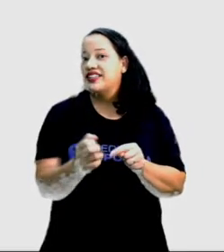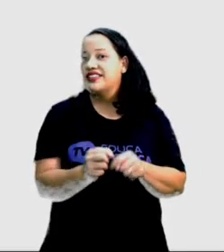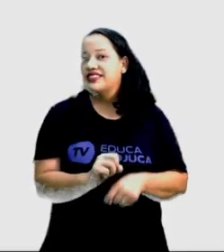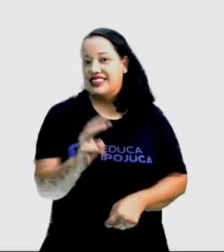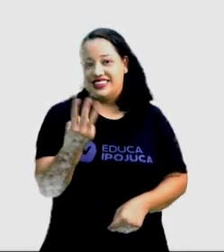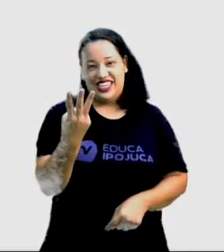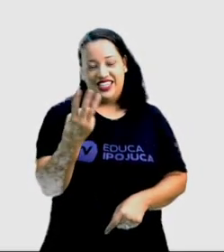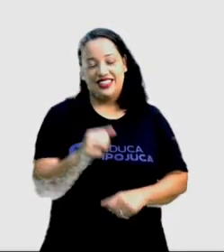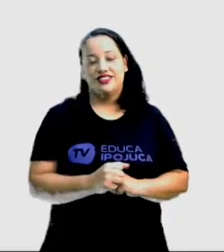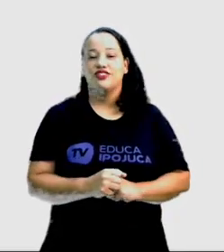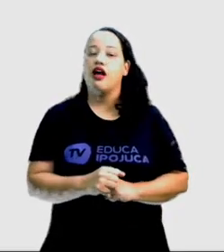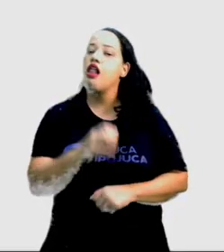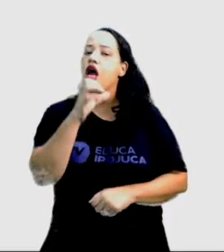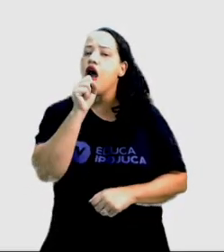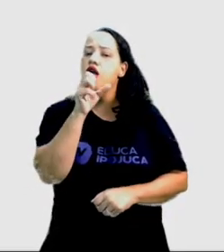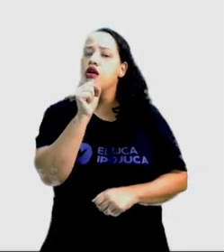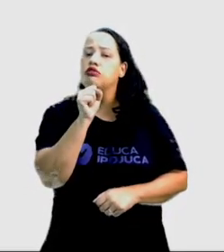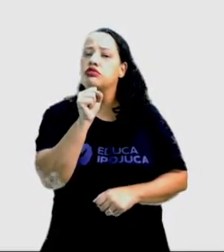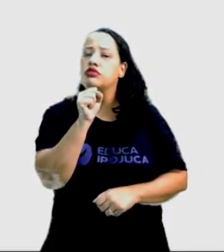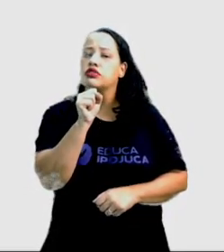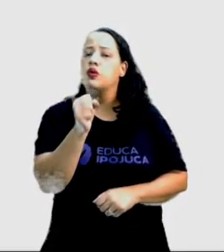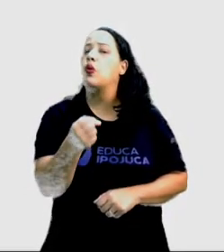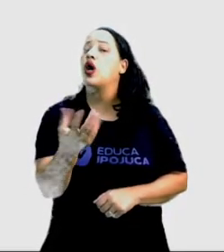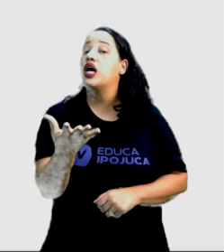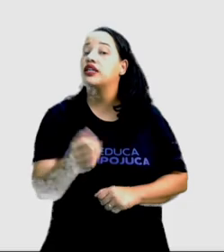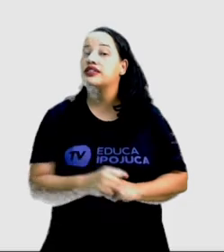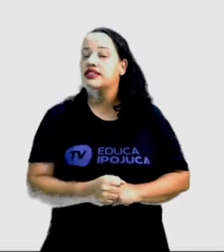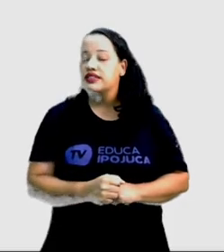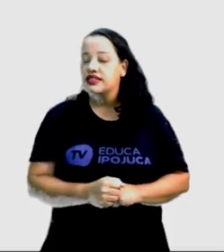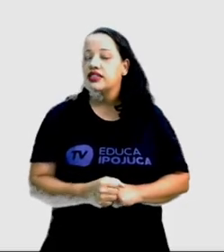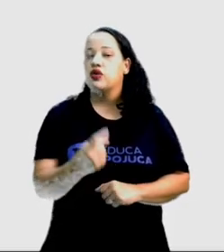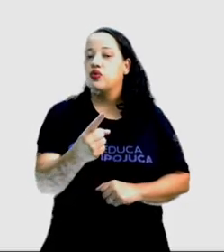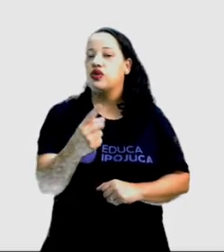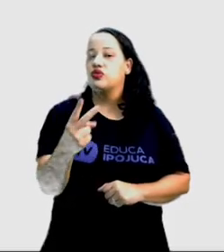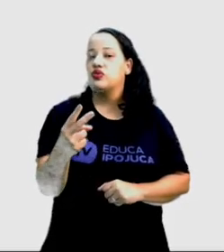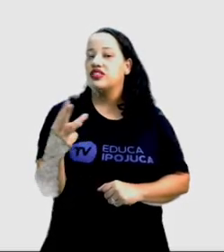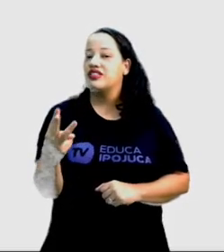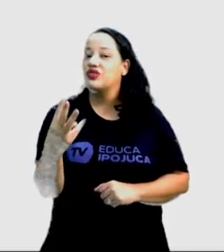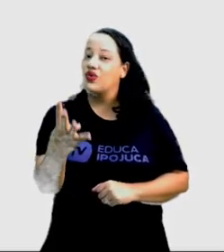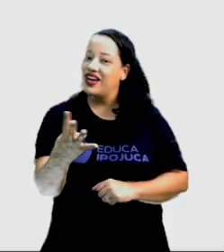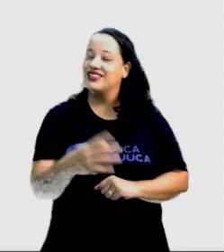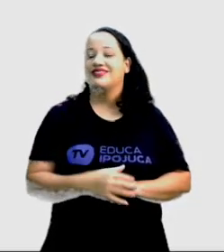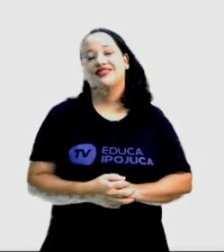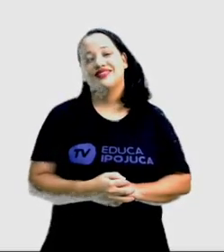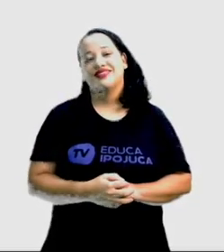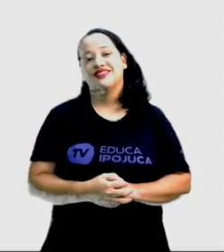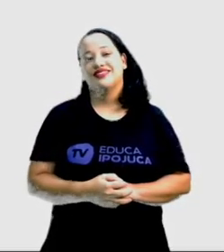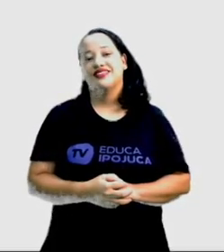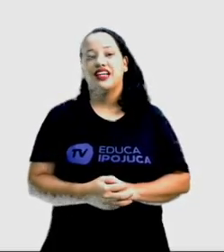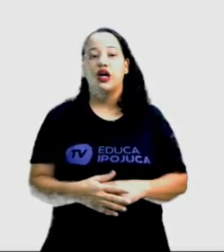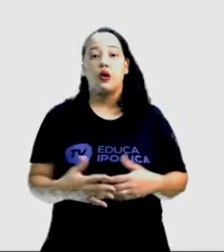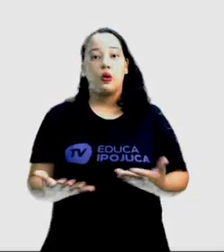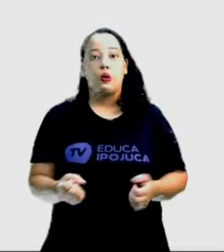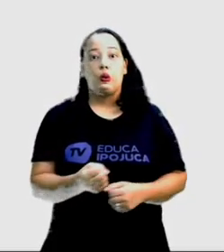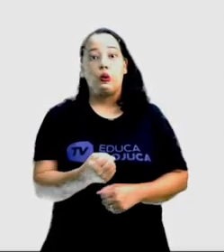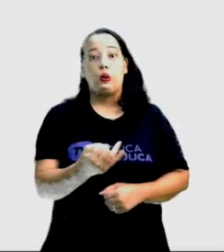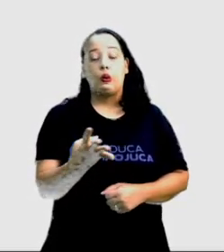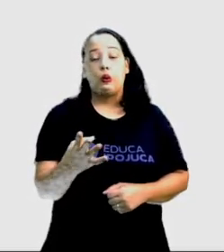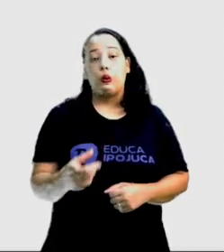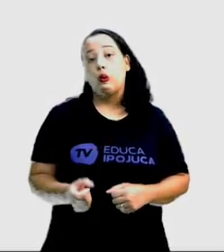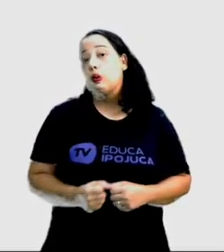Três peras. E laranjas? Uma, duas, três, quatro. Quantos